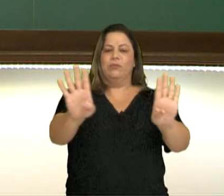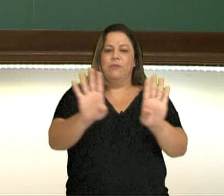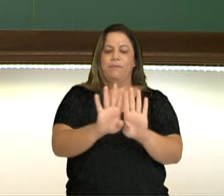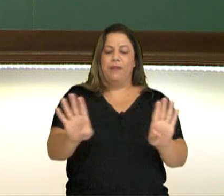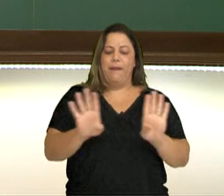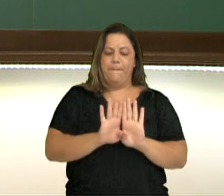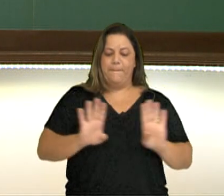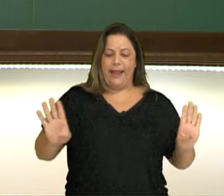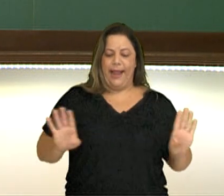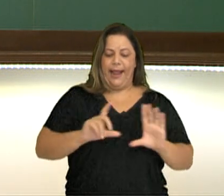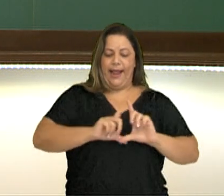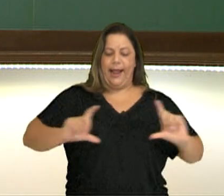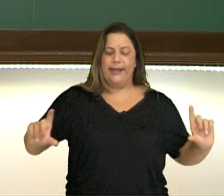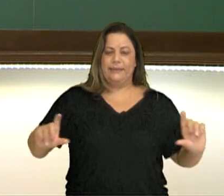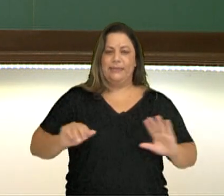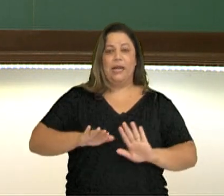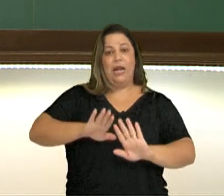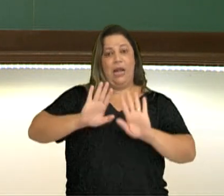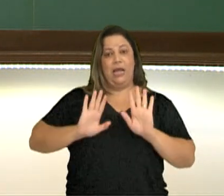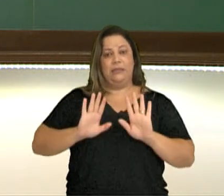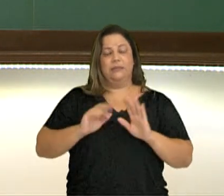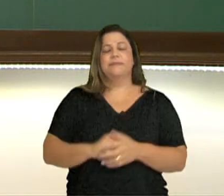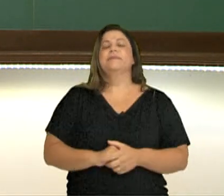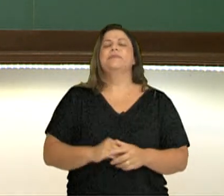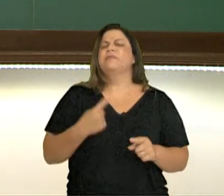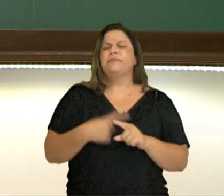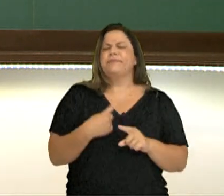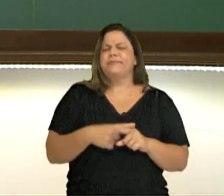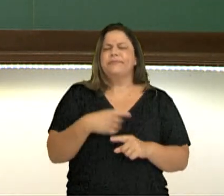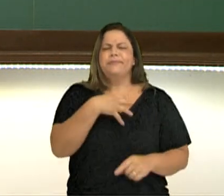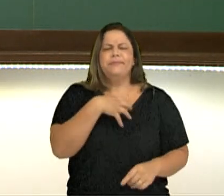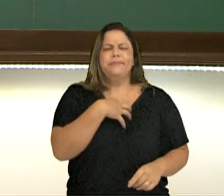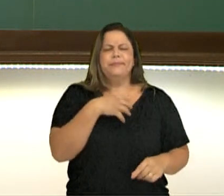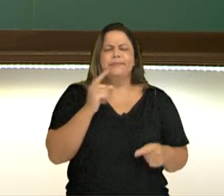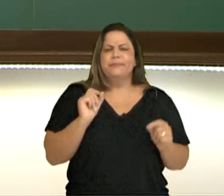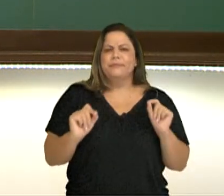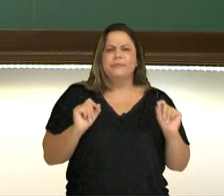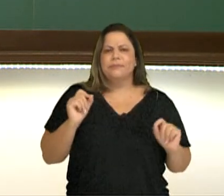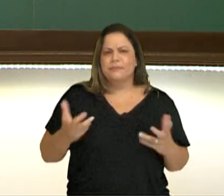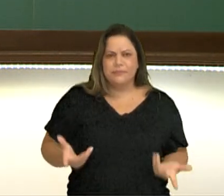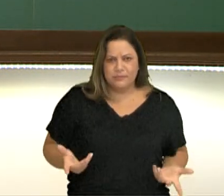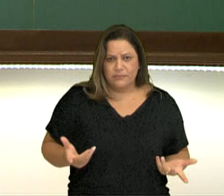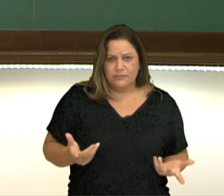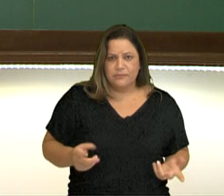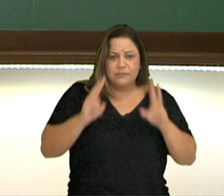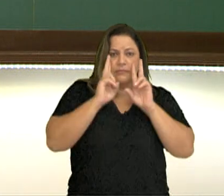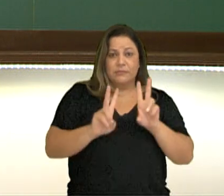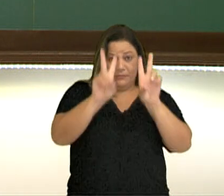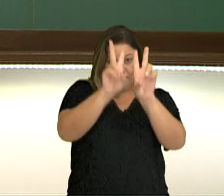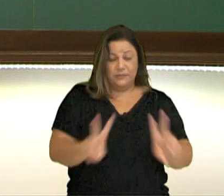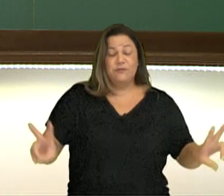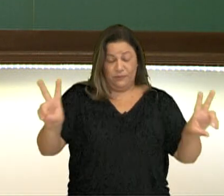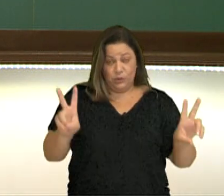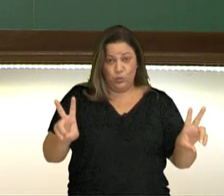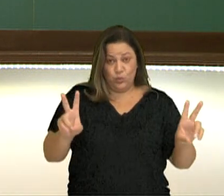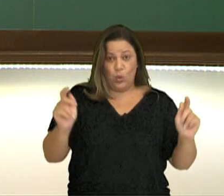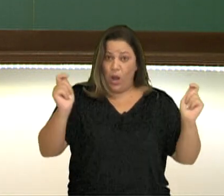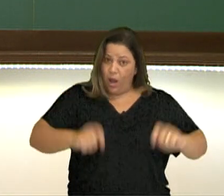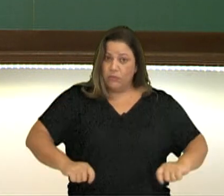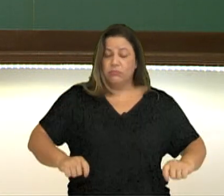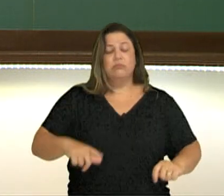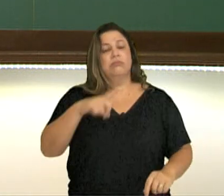fundão, porque eles ficam lá no fundo. Por que dessa maneira, professor? Para que visualmente haja